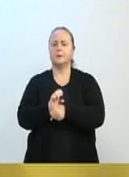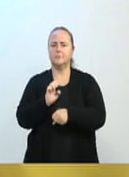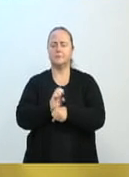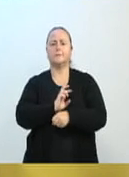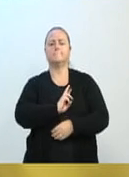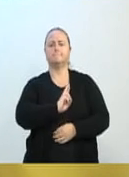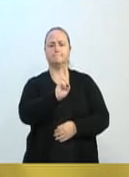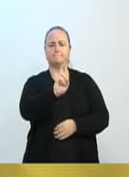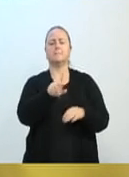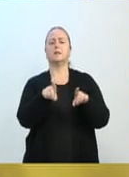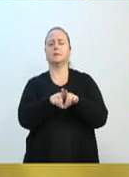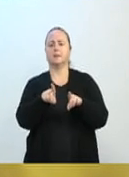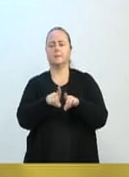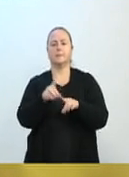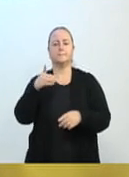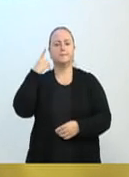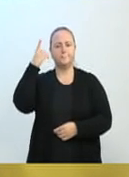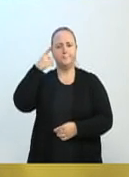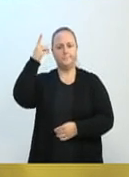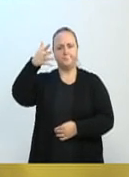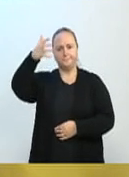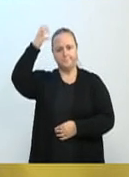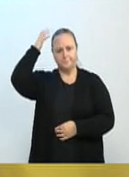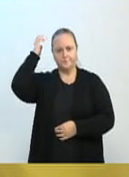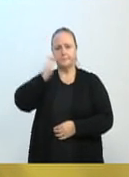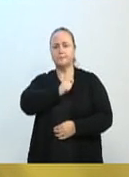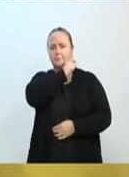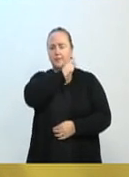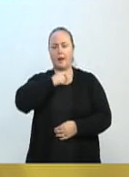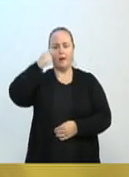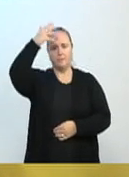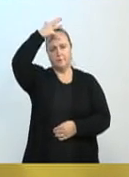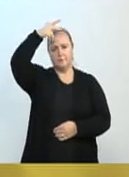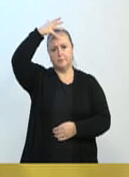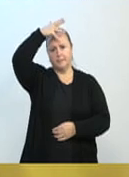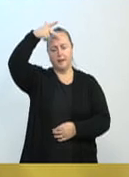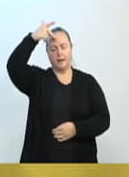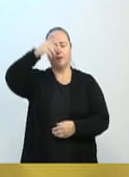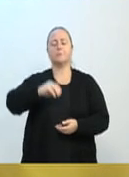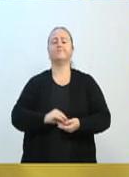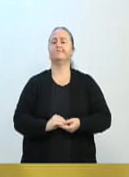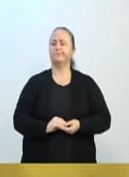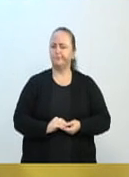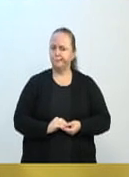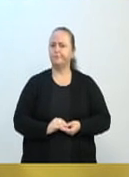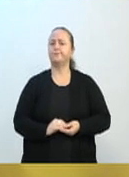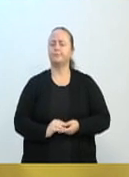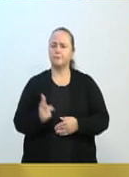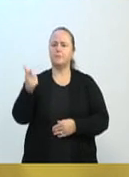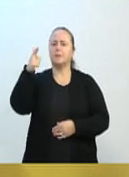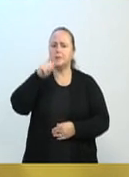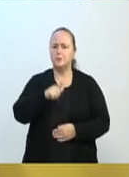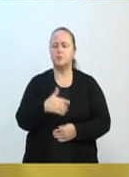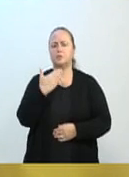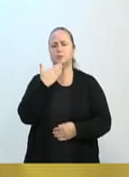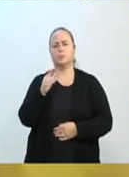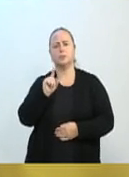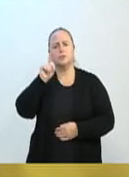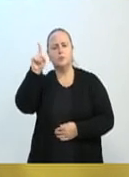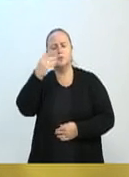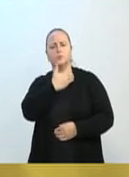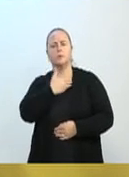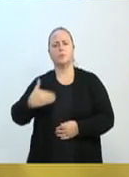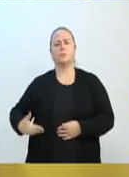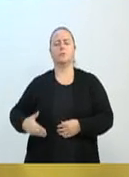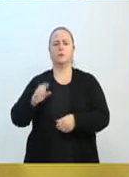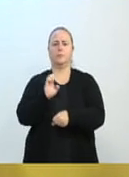representantes Deputado de panax Deputado aula Deputado Ismael e possam reforçar esse pedido junto ao governo do